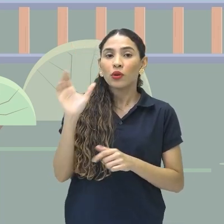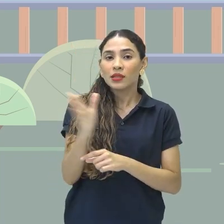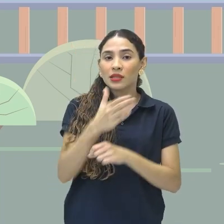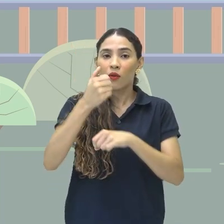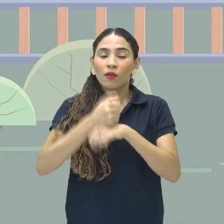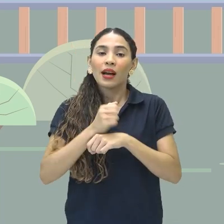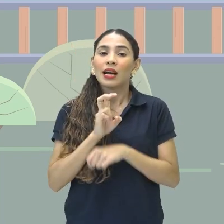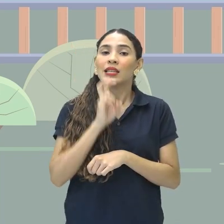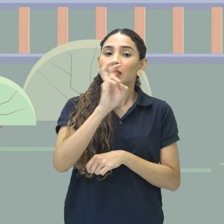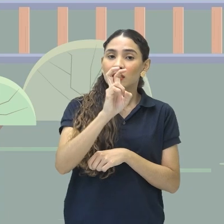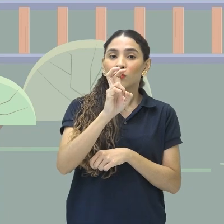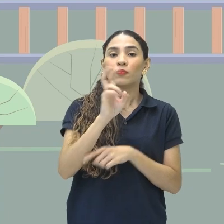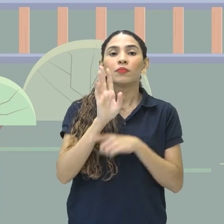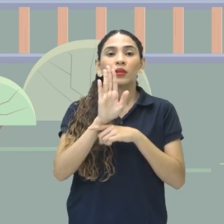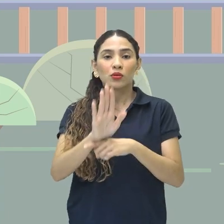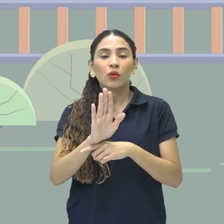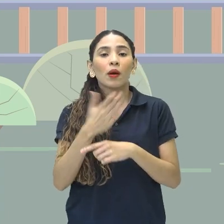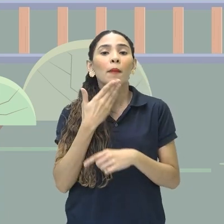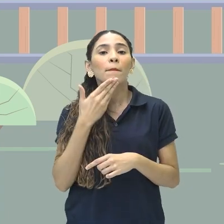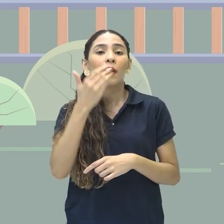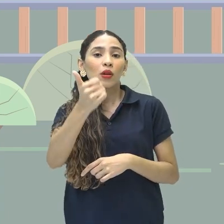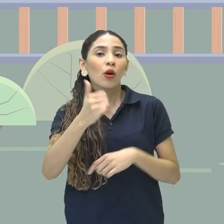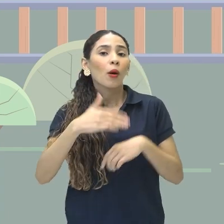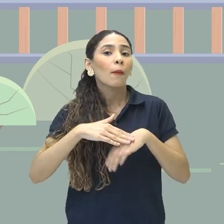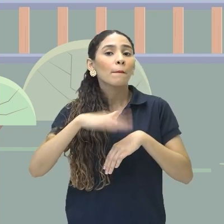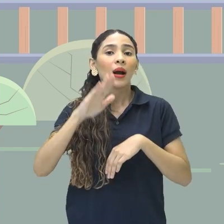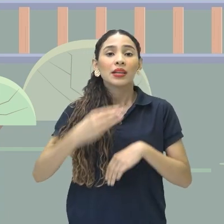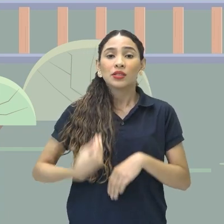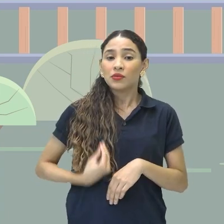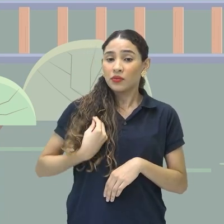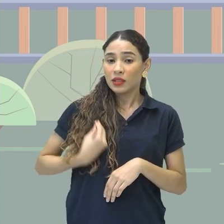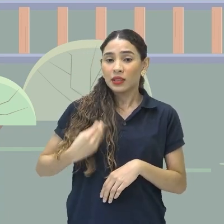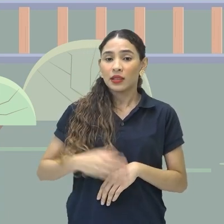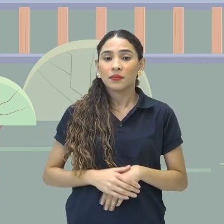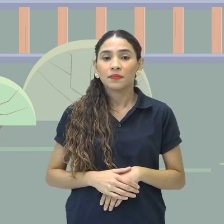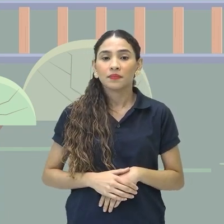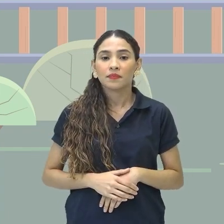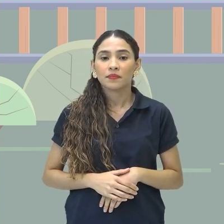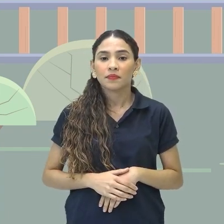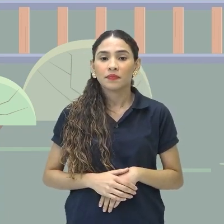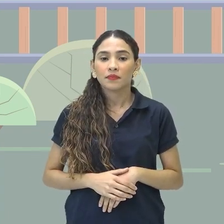5 pessoas por acharem melhor salvar mais vidas.